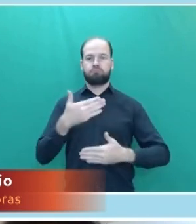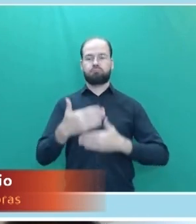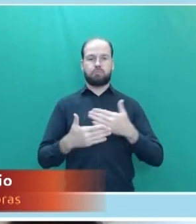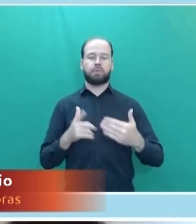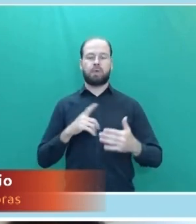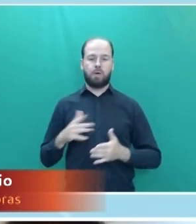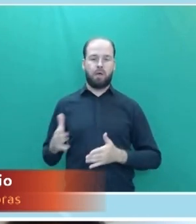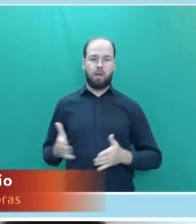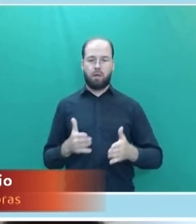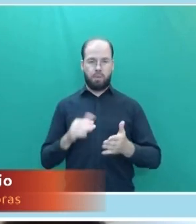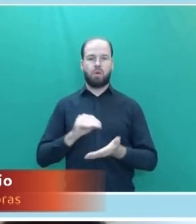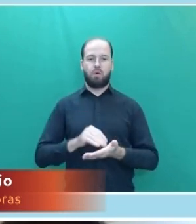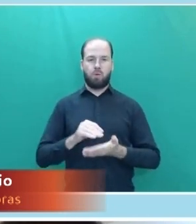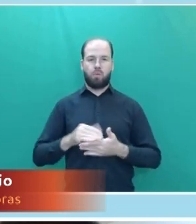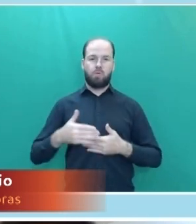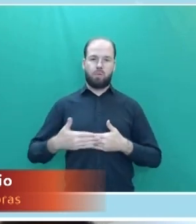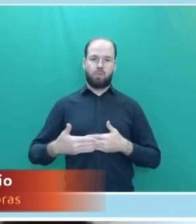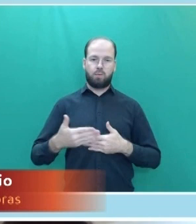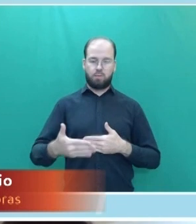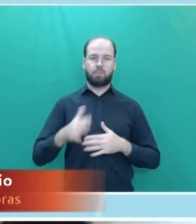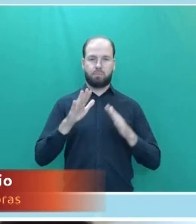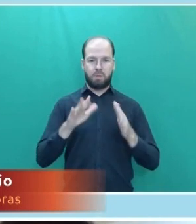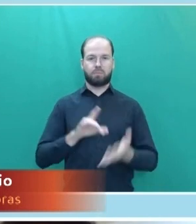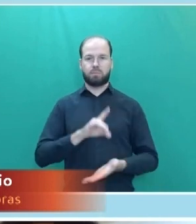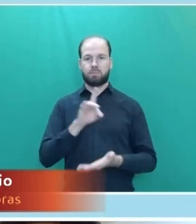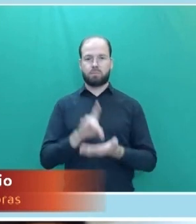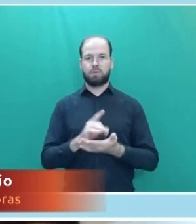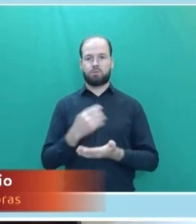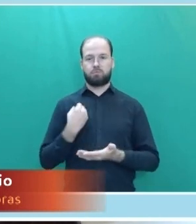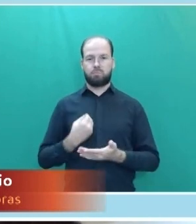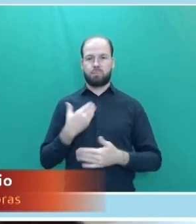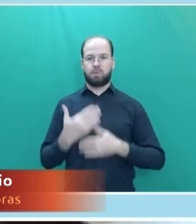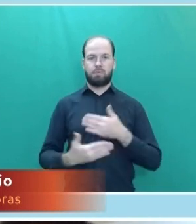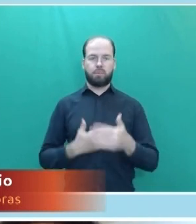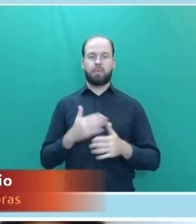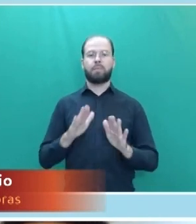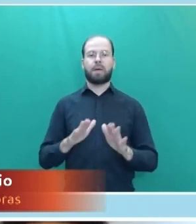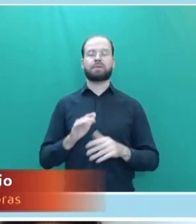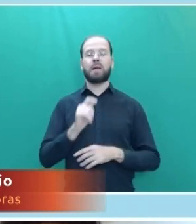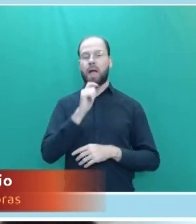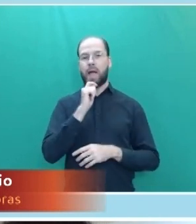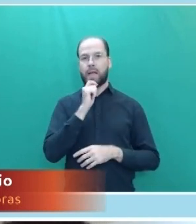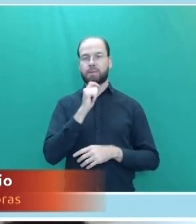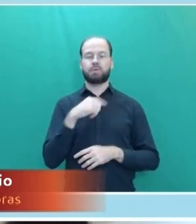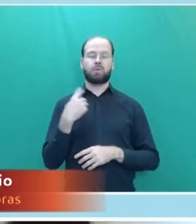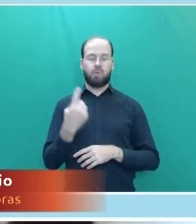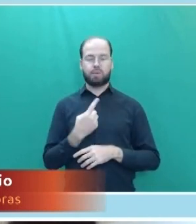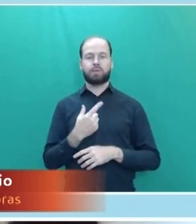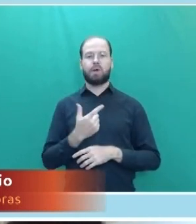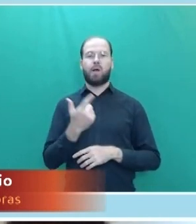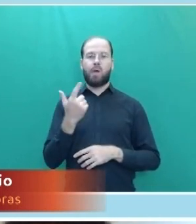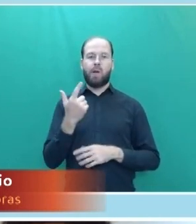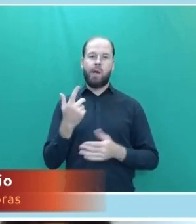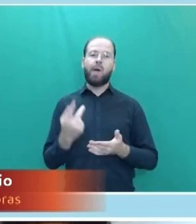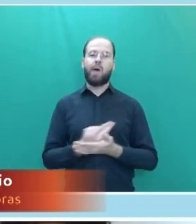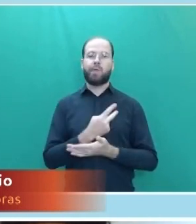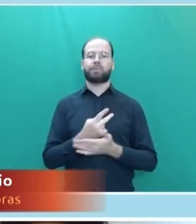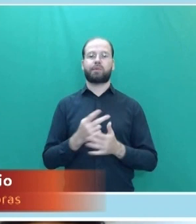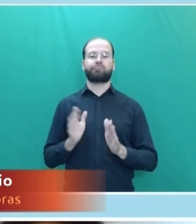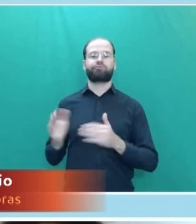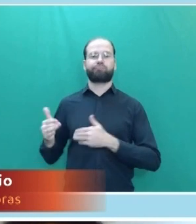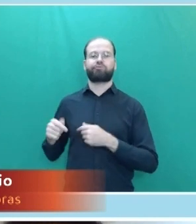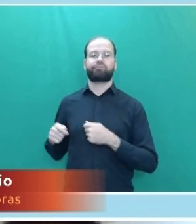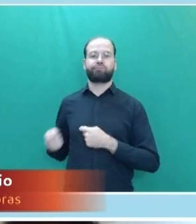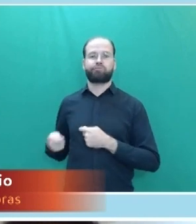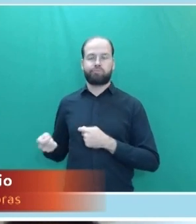frente, mas é fato que vem avançando, mas ainda assim, às vezes a gente acaba caindo nessas caixinhas, né? Eu vou até